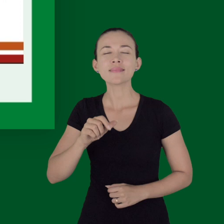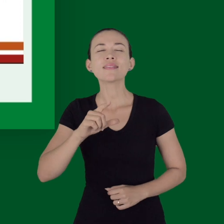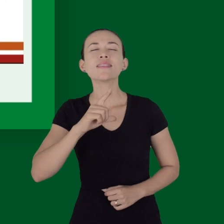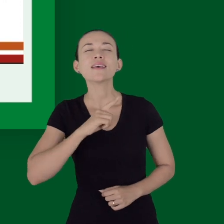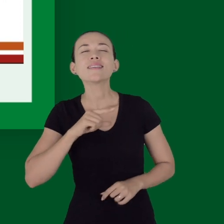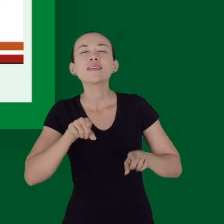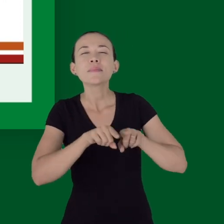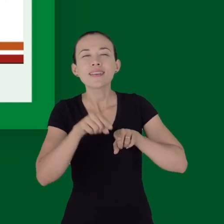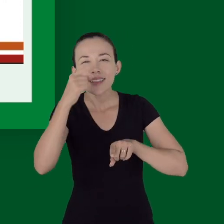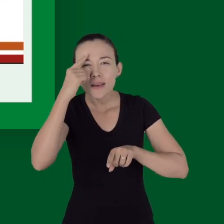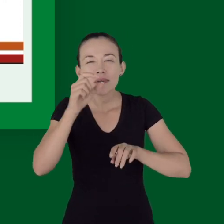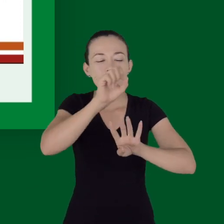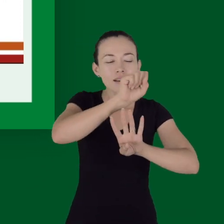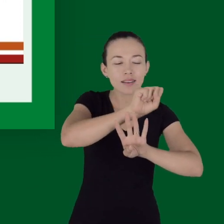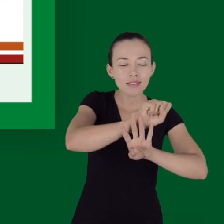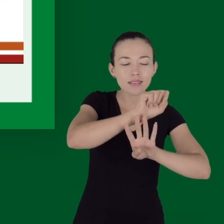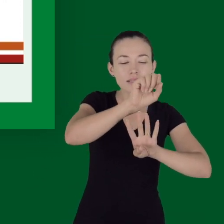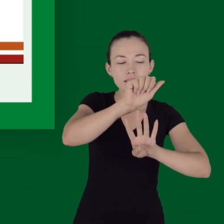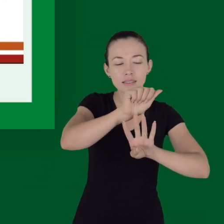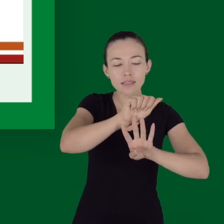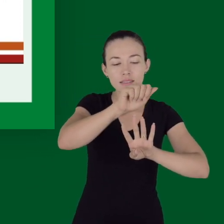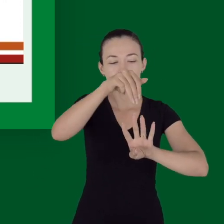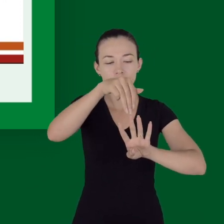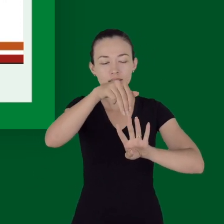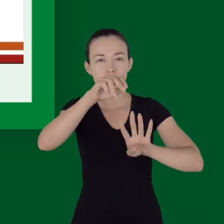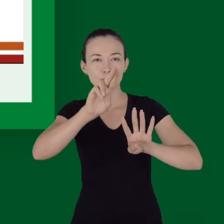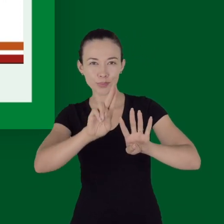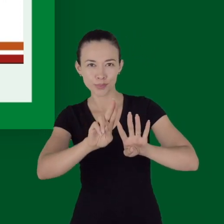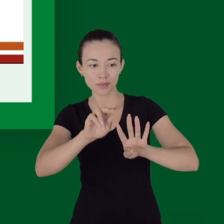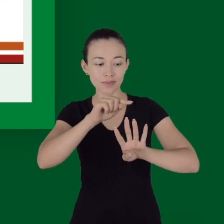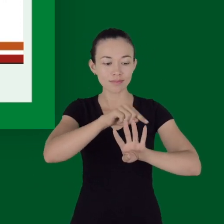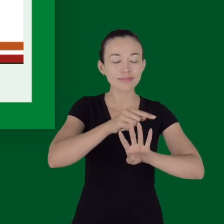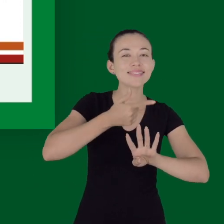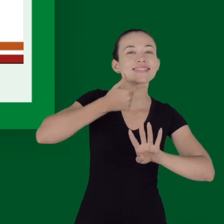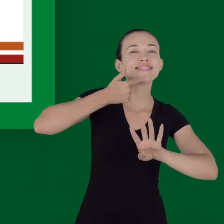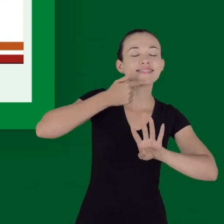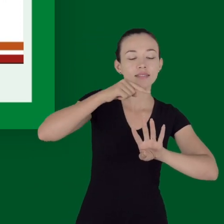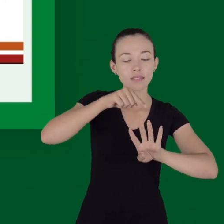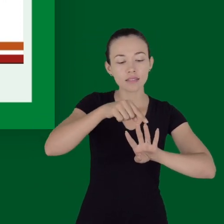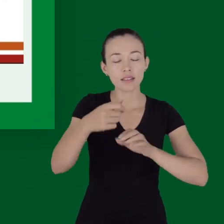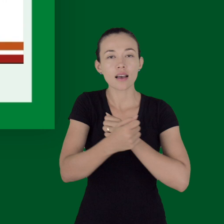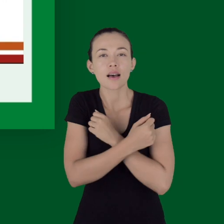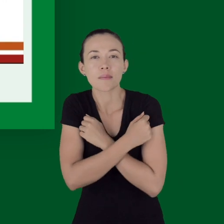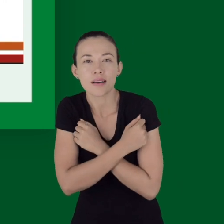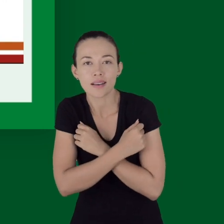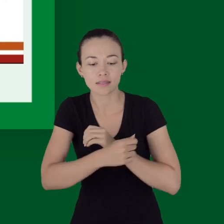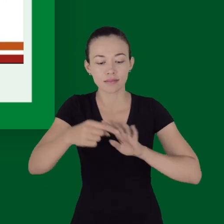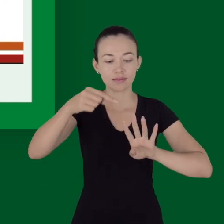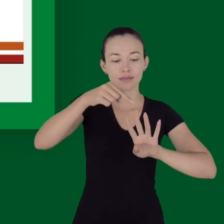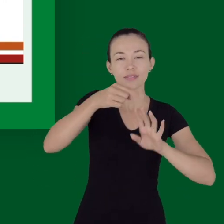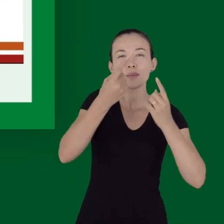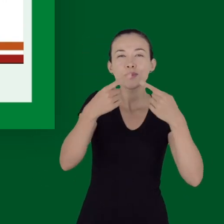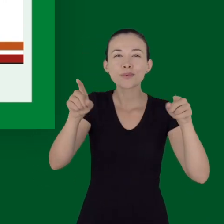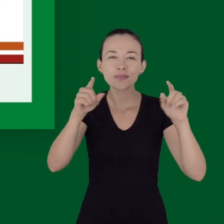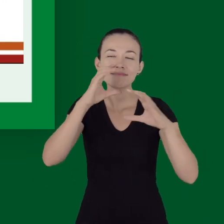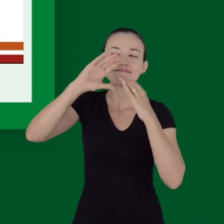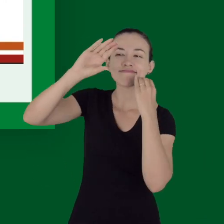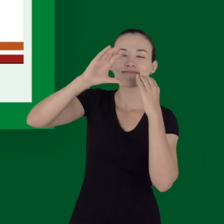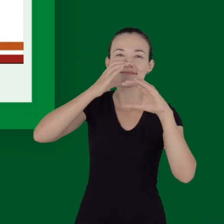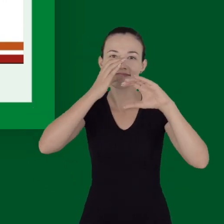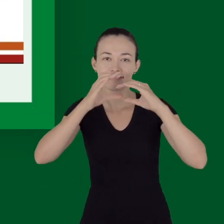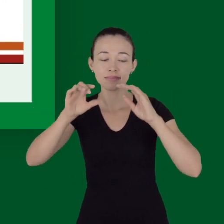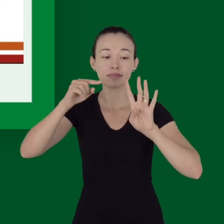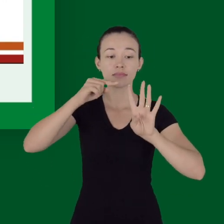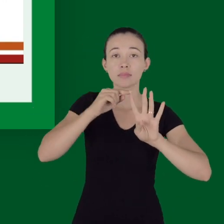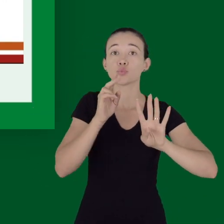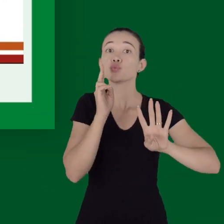né? Sorria, abrace, música e urgência. Então, o paciente, a população, muito importante essas